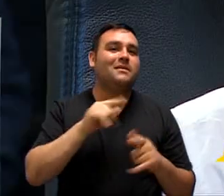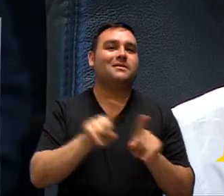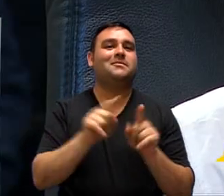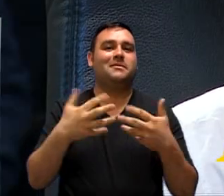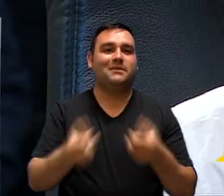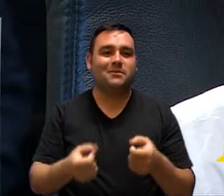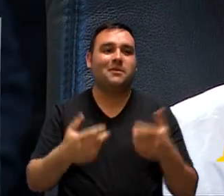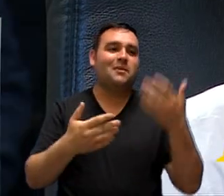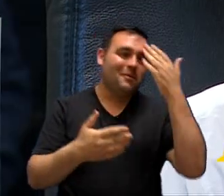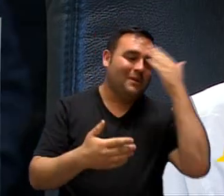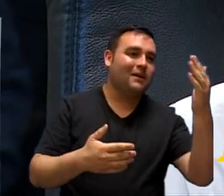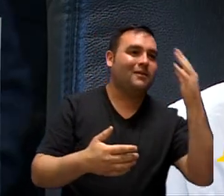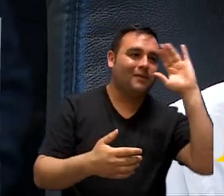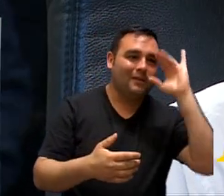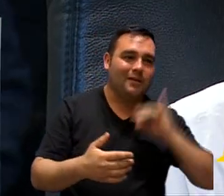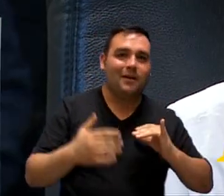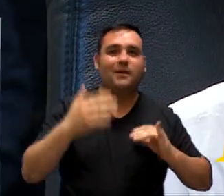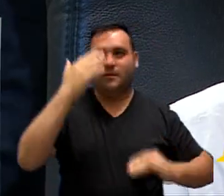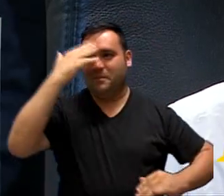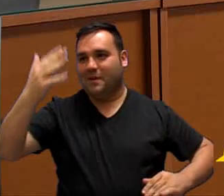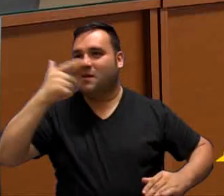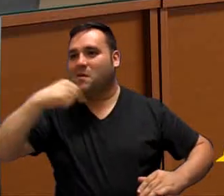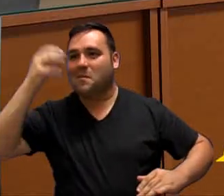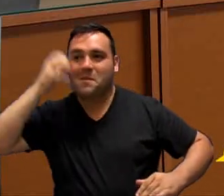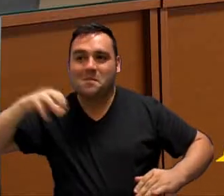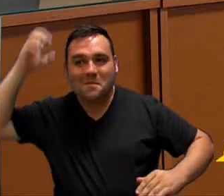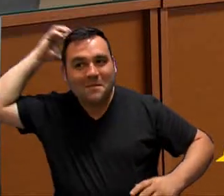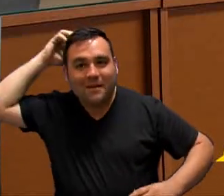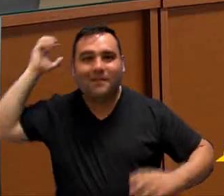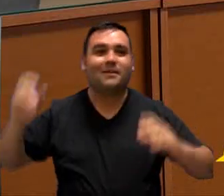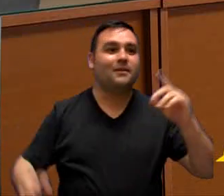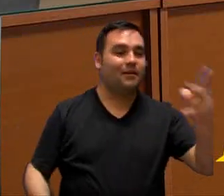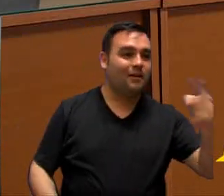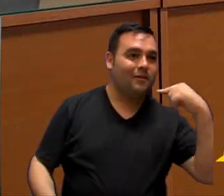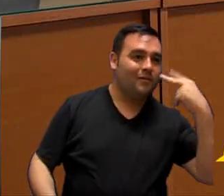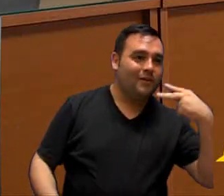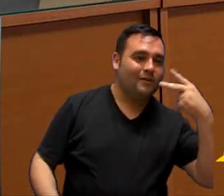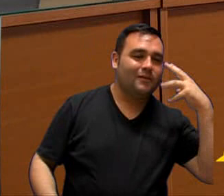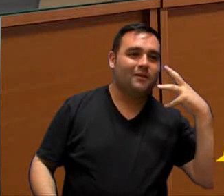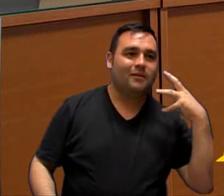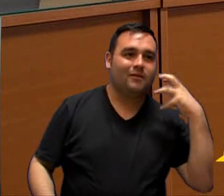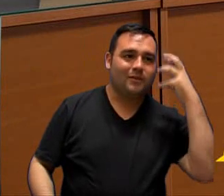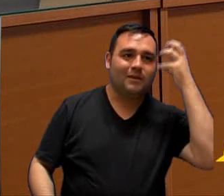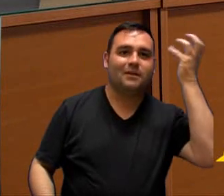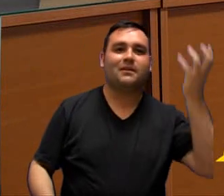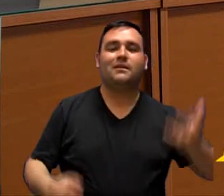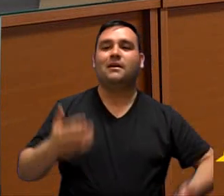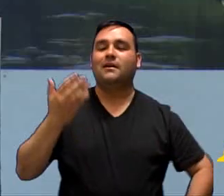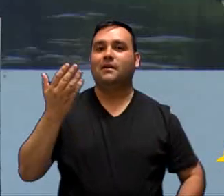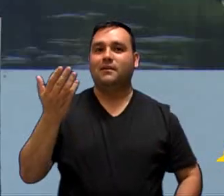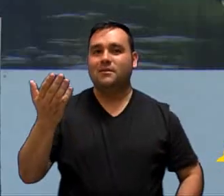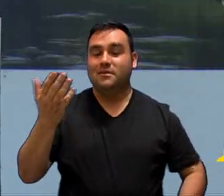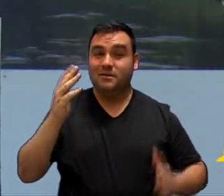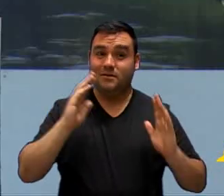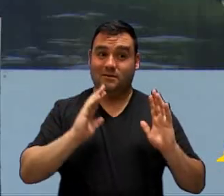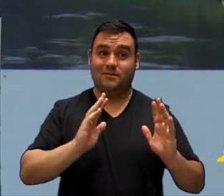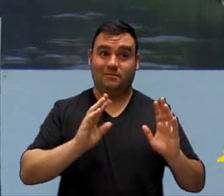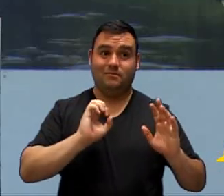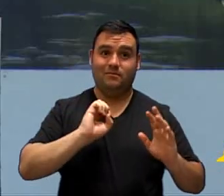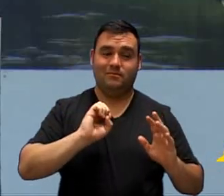encampado. Obrigado, vereador Yara. Obrigado, vereador Péricles. Obrigado, vereadora Fernanda Garcia, que já